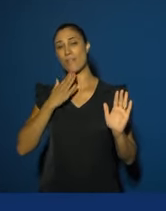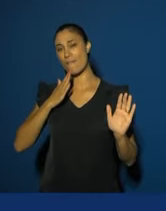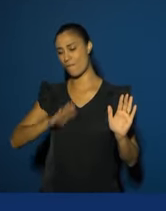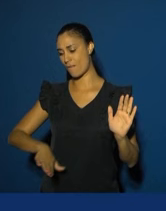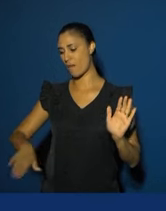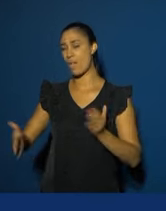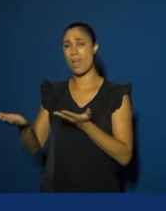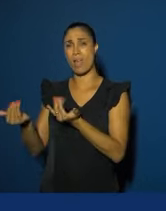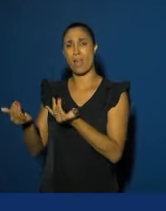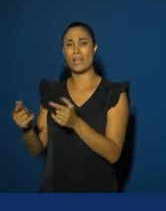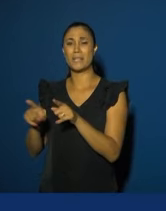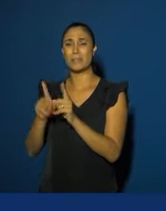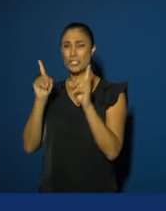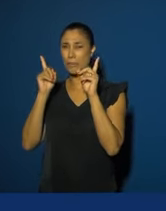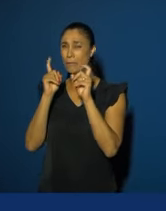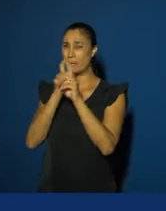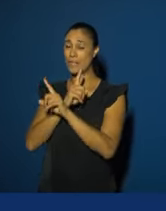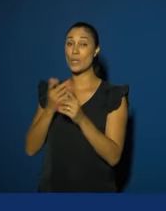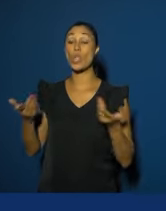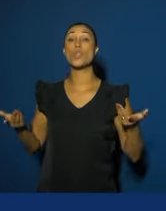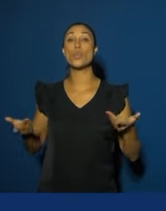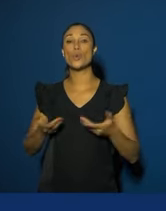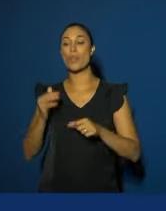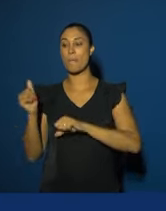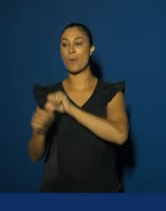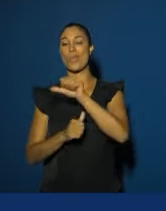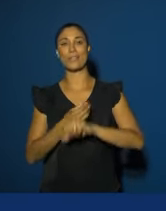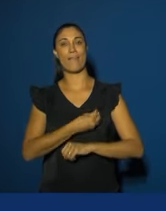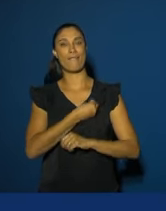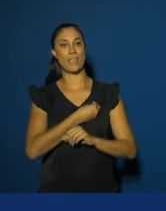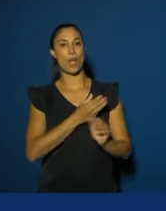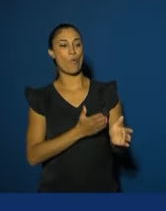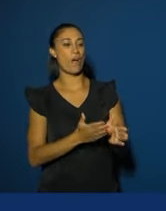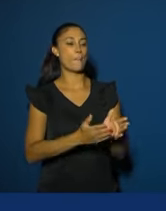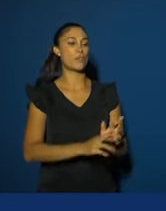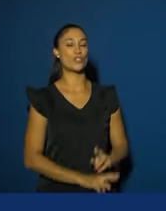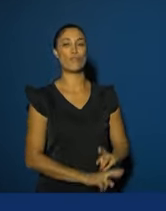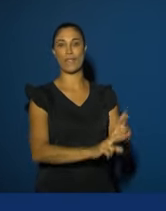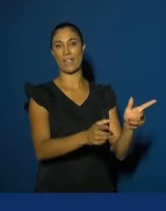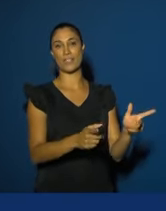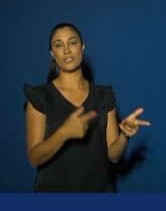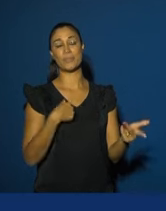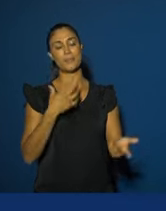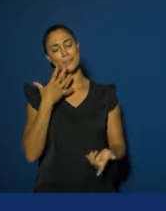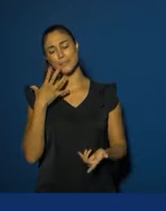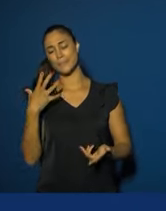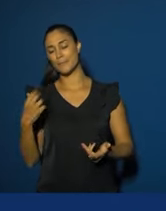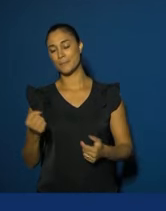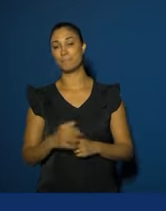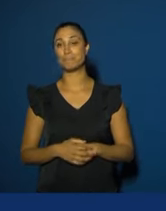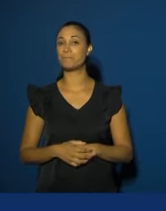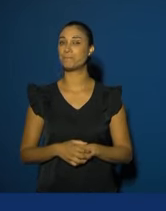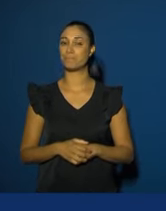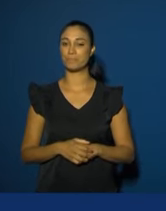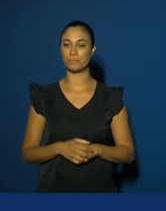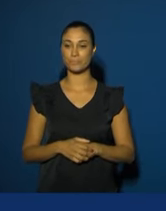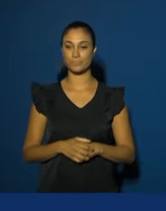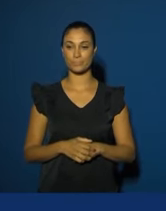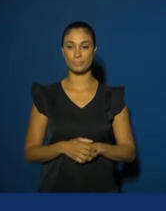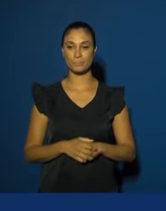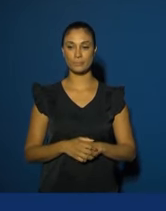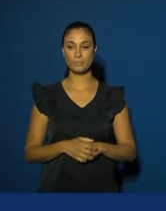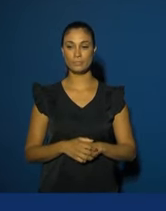difícil se enveredar por caminhos que constroem um Brasil melhor isso também nos encanta agora para